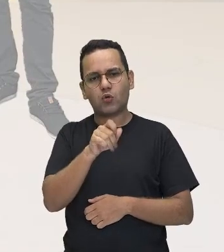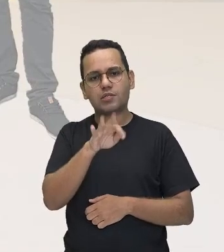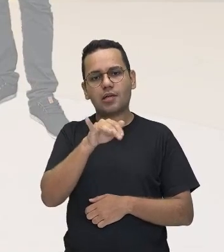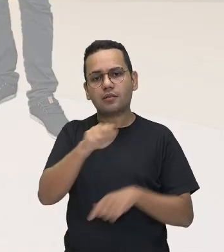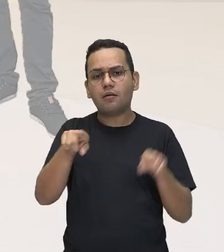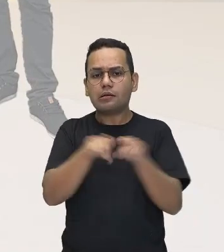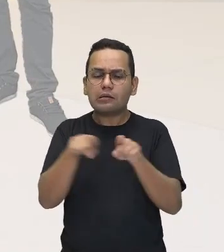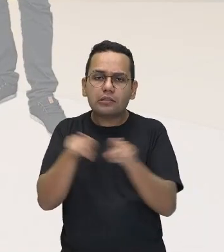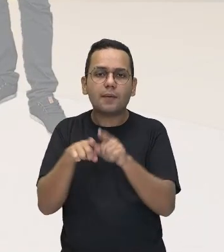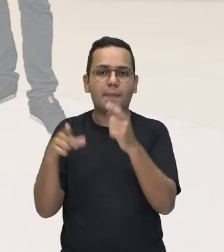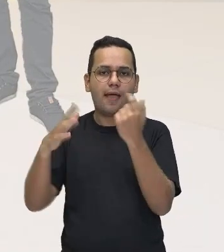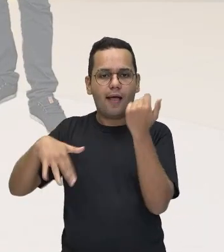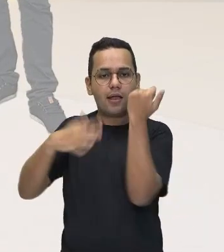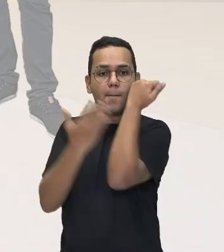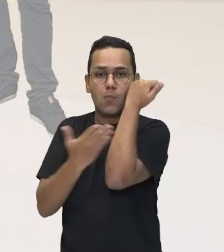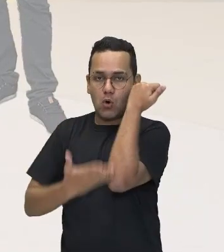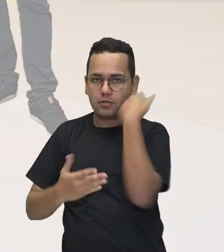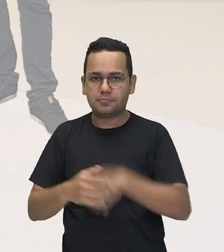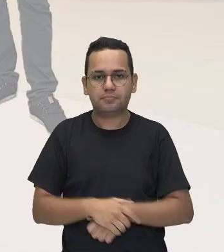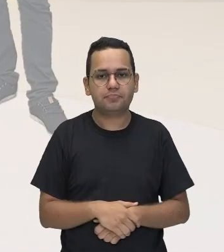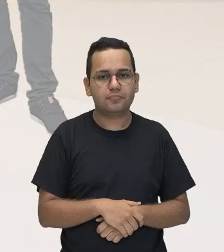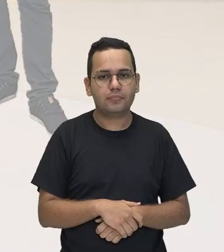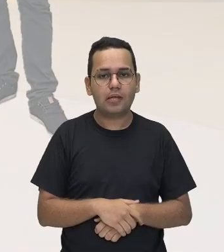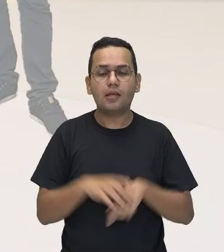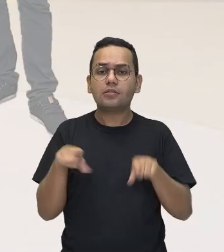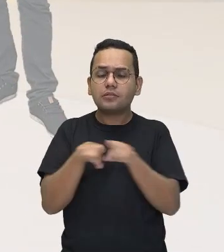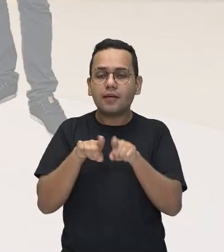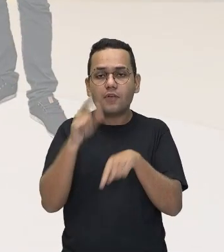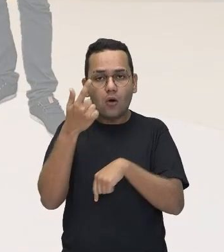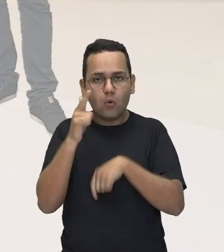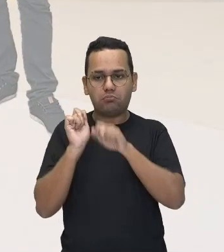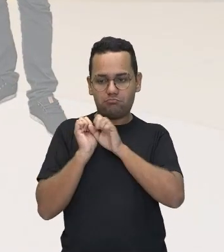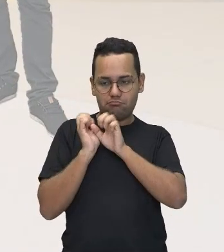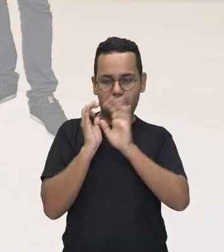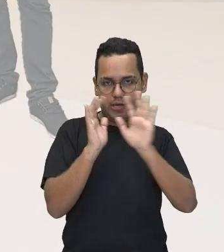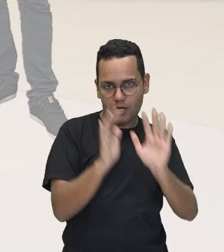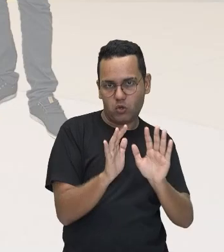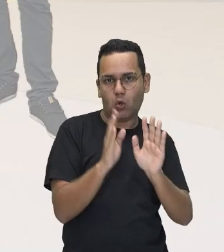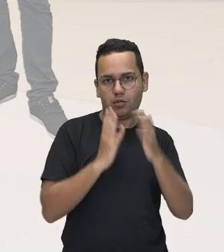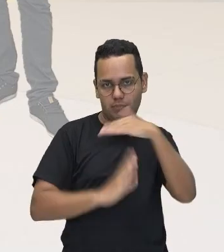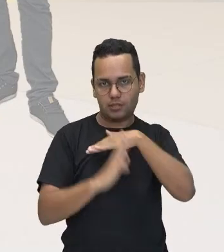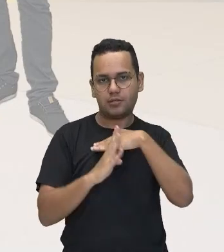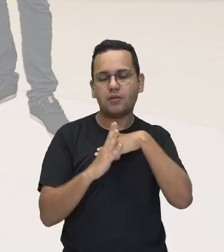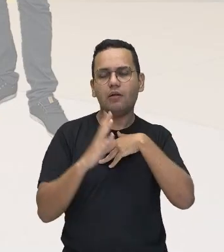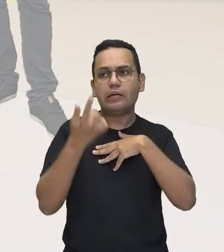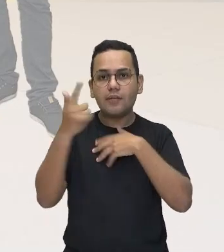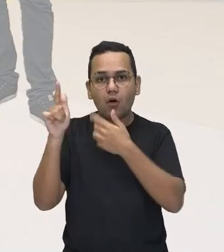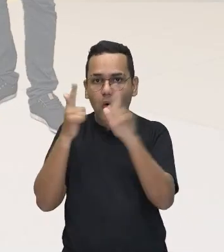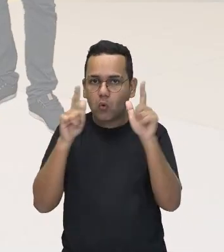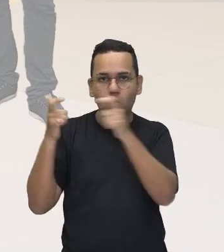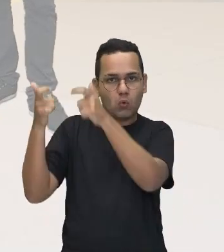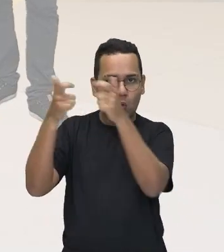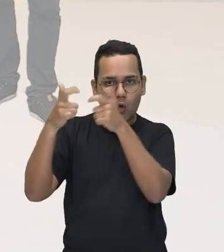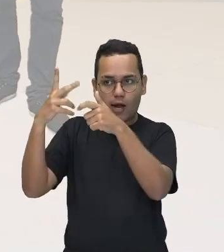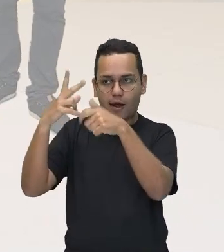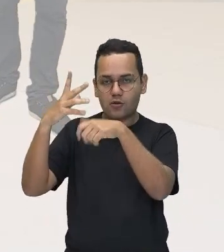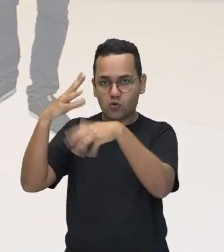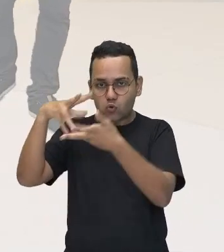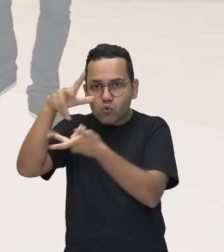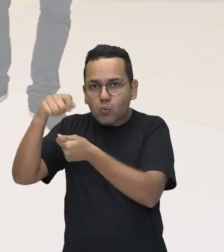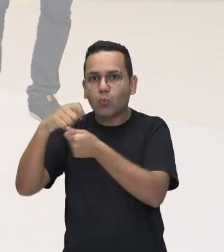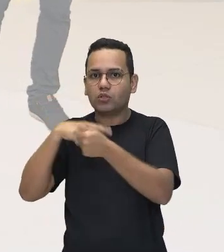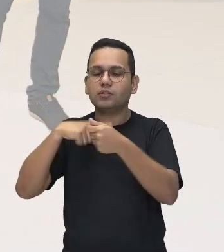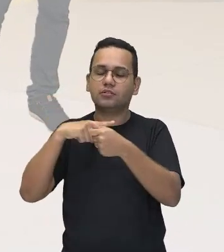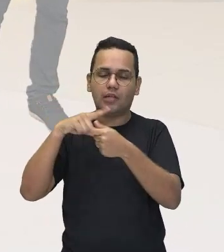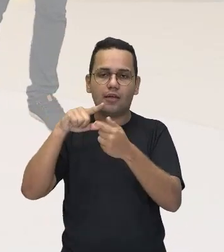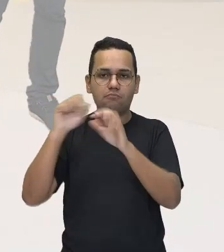fluxos migratórios de outras regiões do país e também de outras localidades do mundo, tá? E essas atividades foram